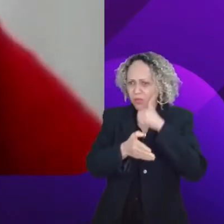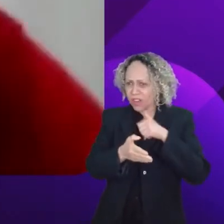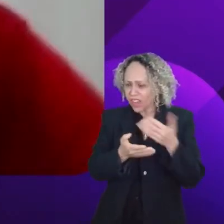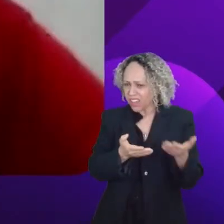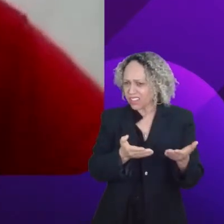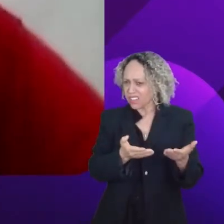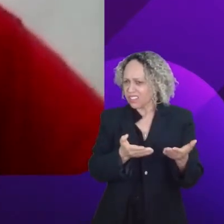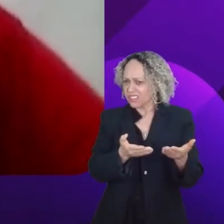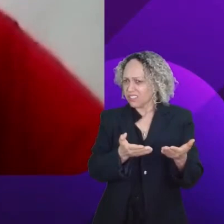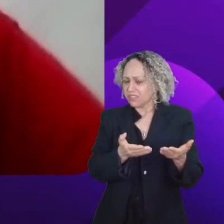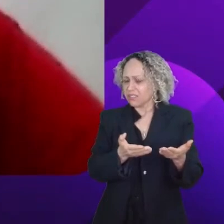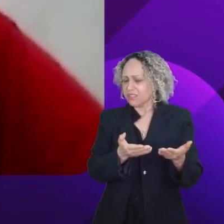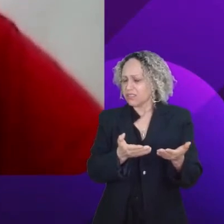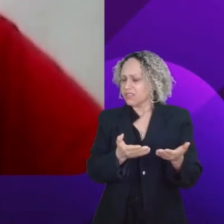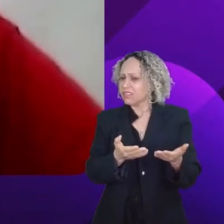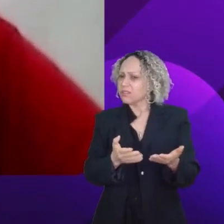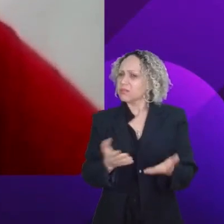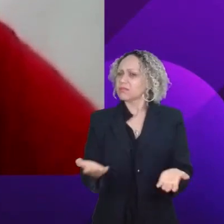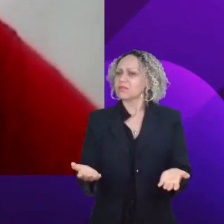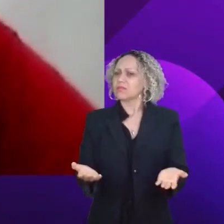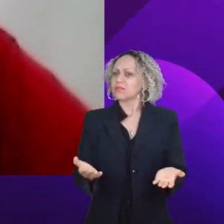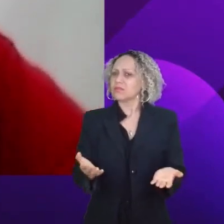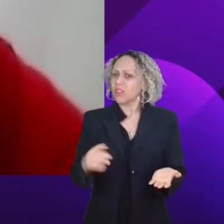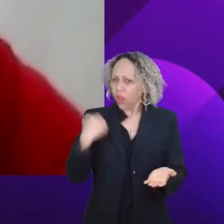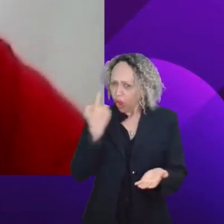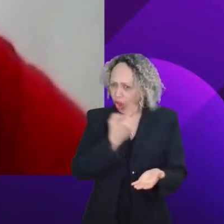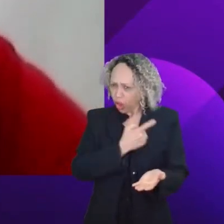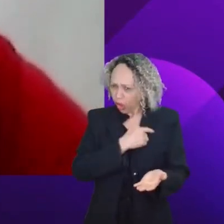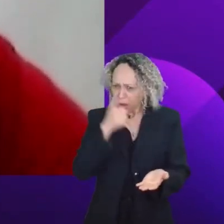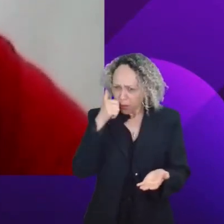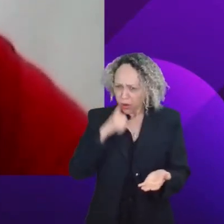como que nós mulheres que somos responsáveis por